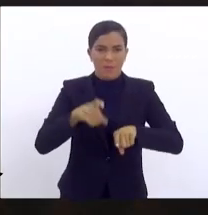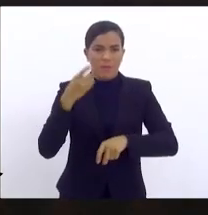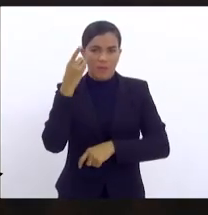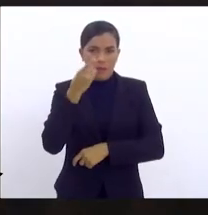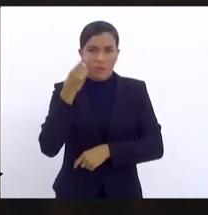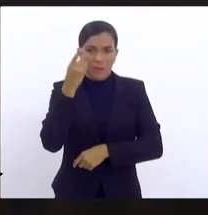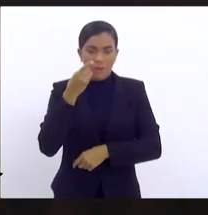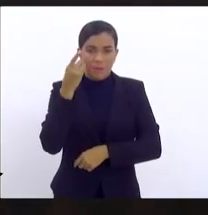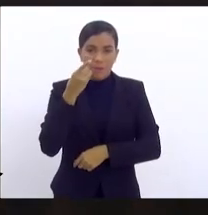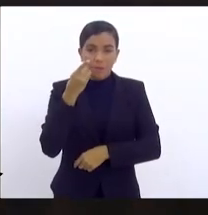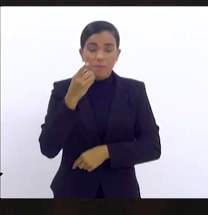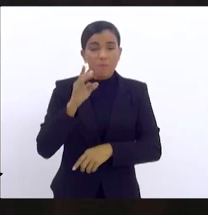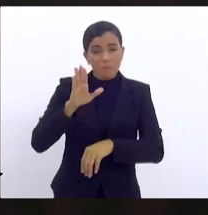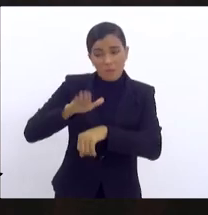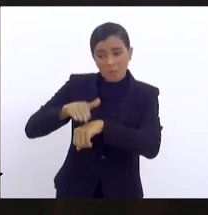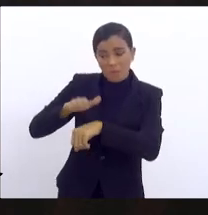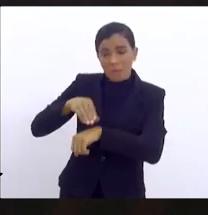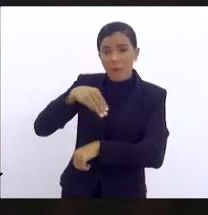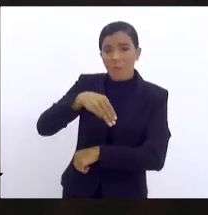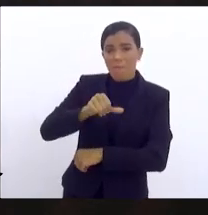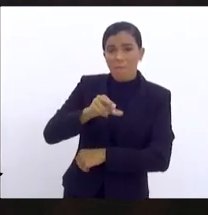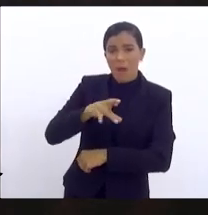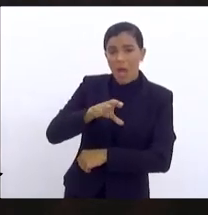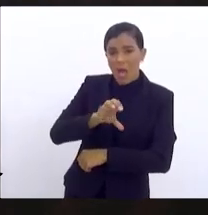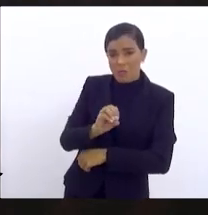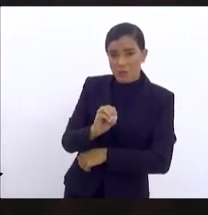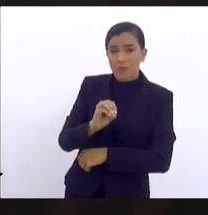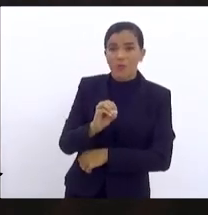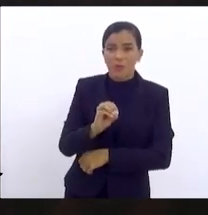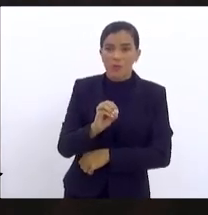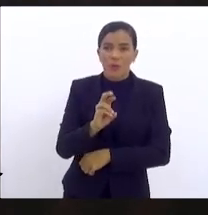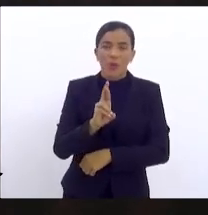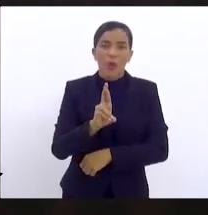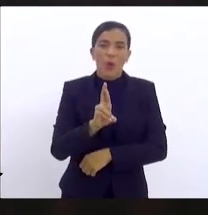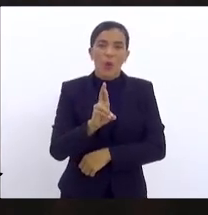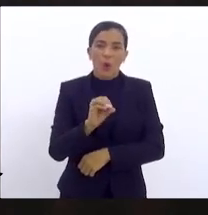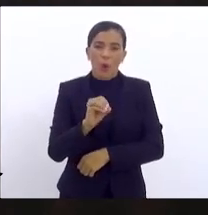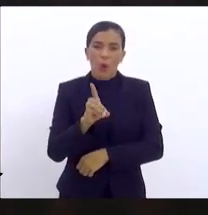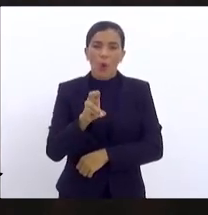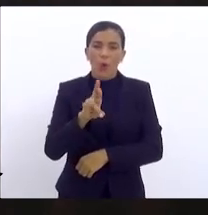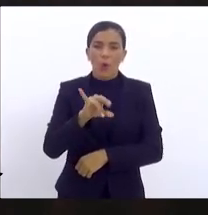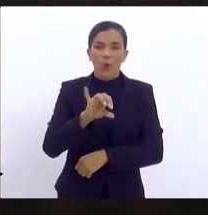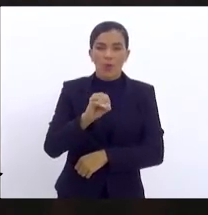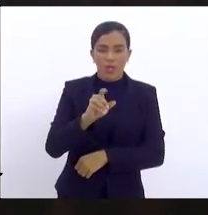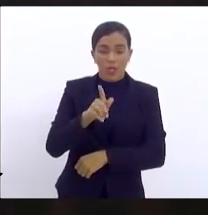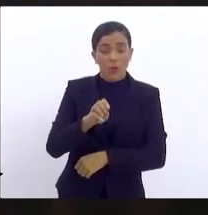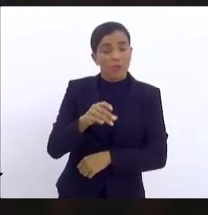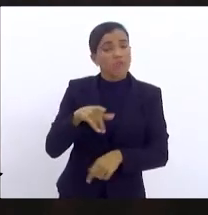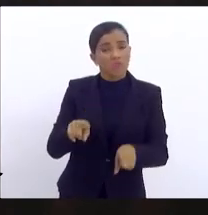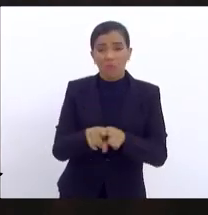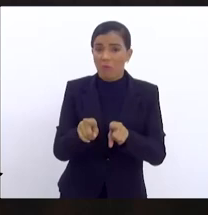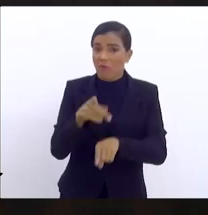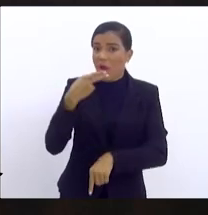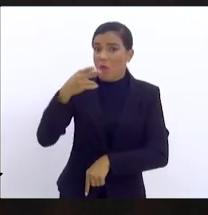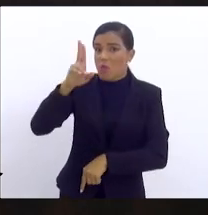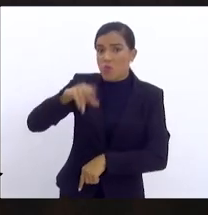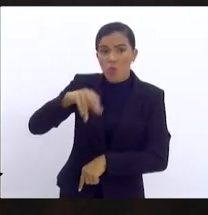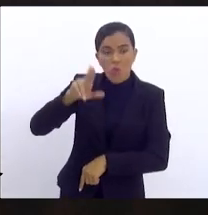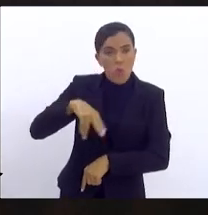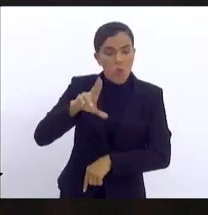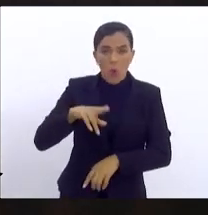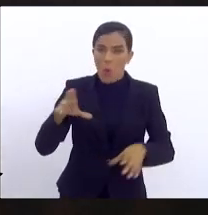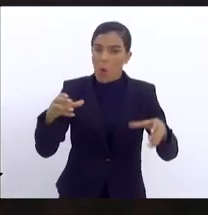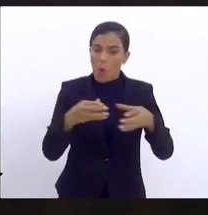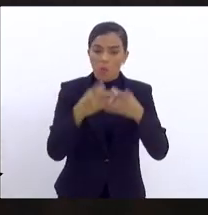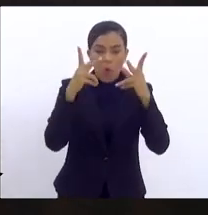mas o próprio Marcio aqui o Rodrigo Amorim muito tempo nessa casa também foi falado aqui que nunca se teve uma comissão né Presidente como